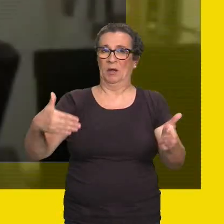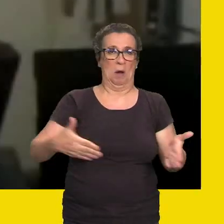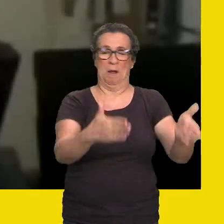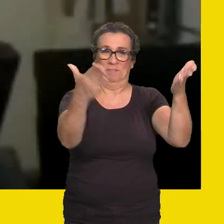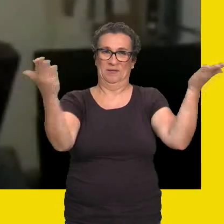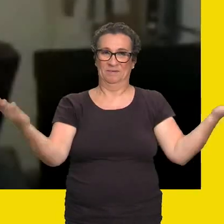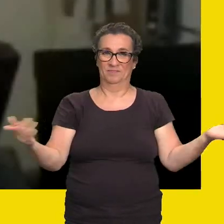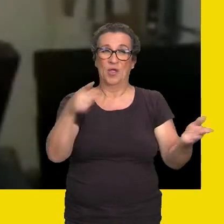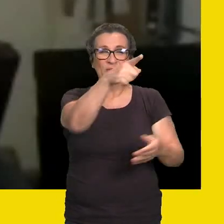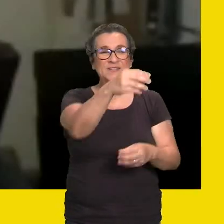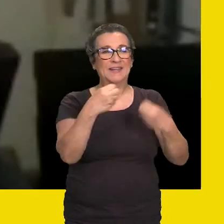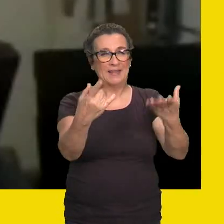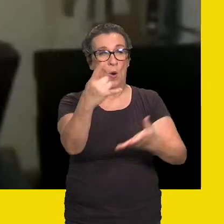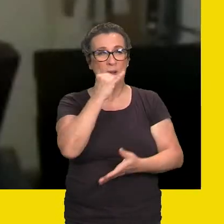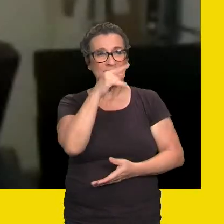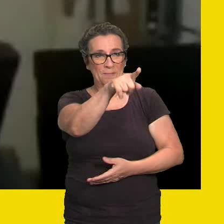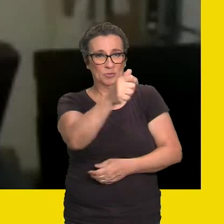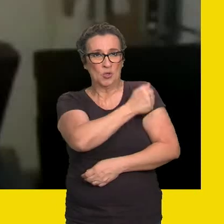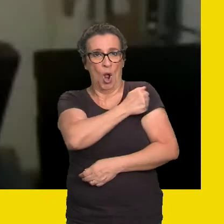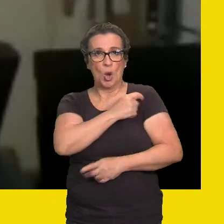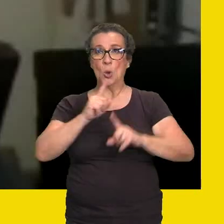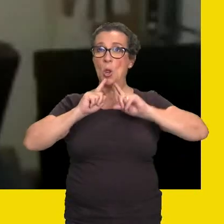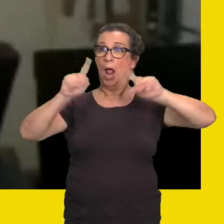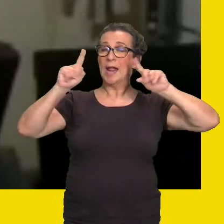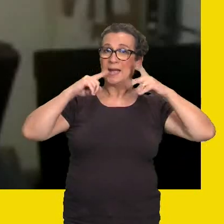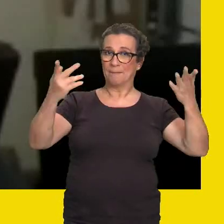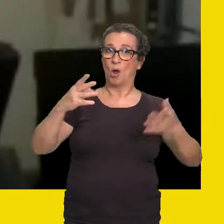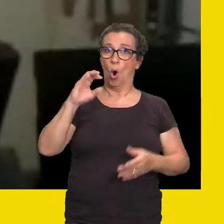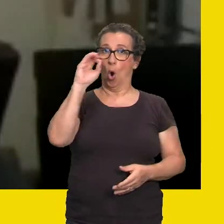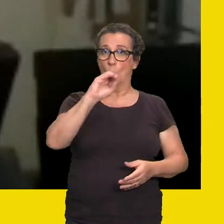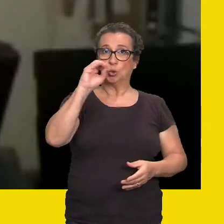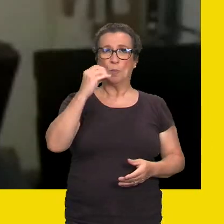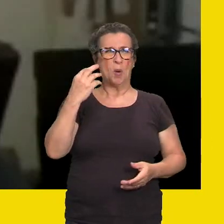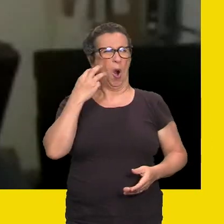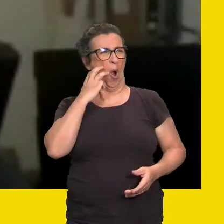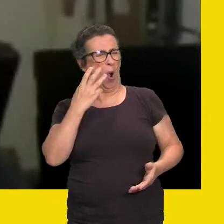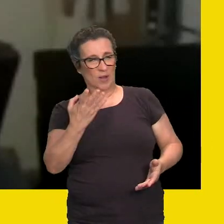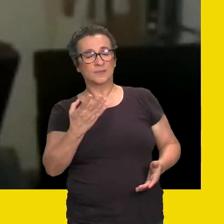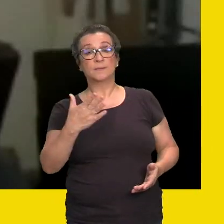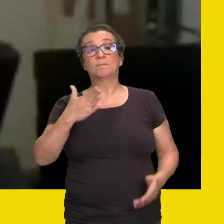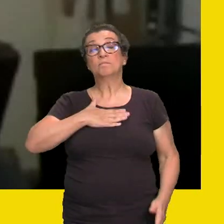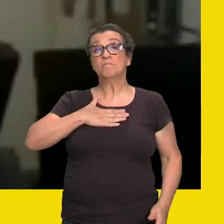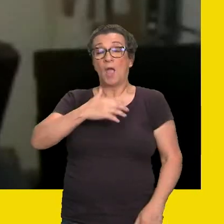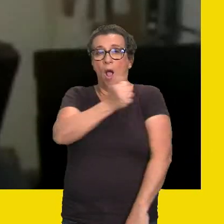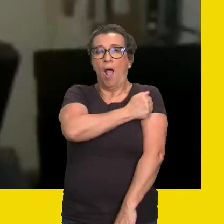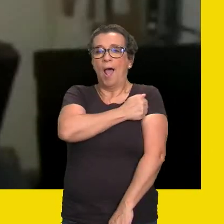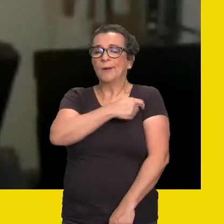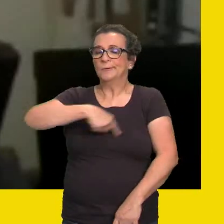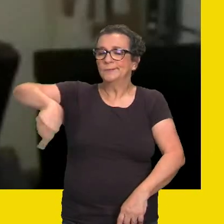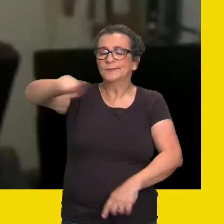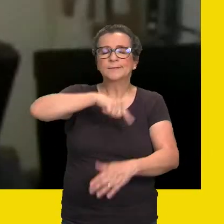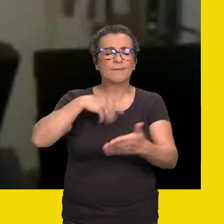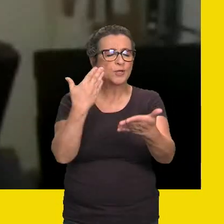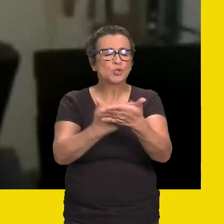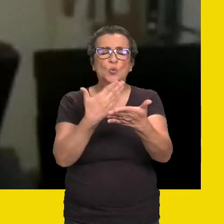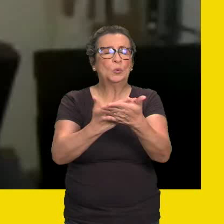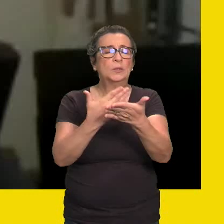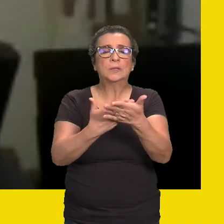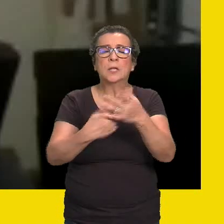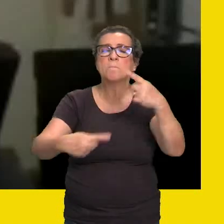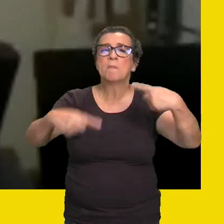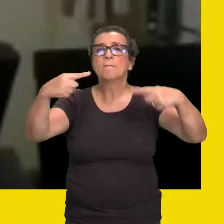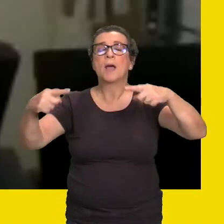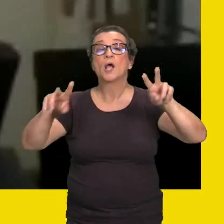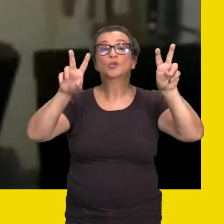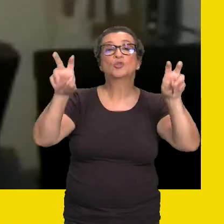deu esse exemplo do seu aluno, do Outubro Rosa. Eu, com meu aluno, nós estávamos estudando, né,